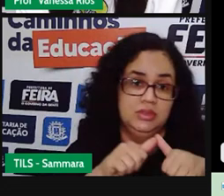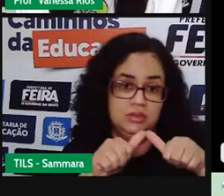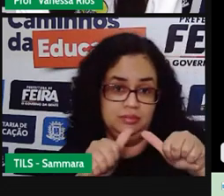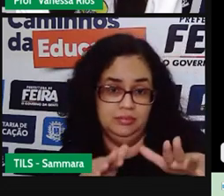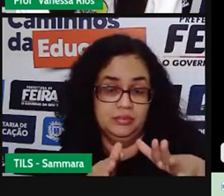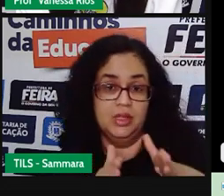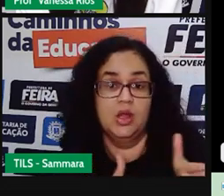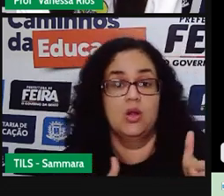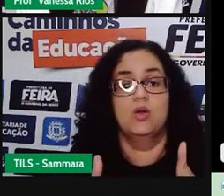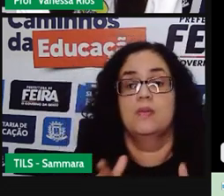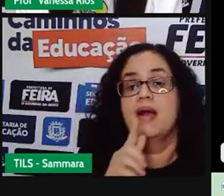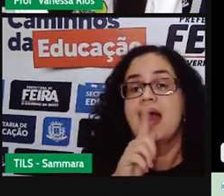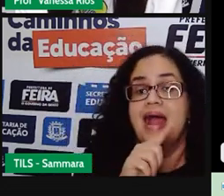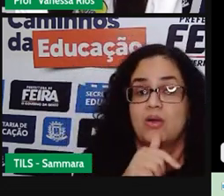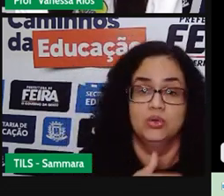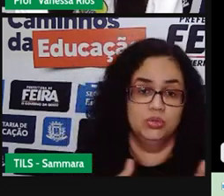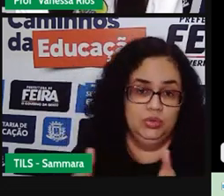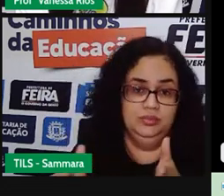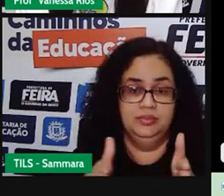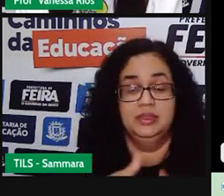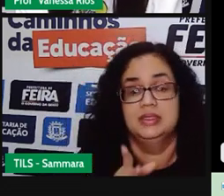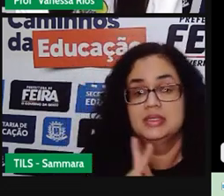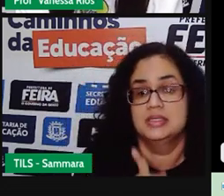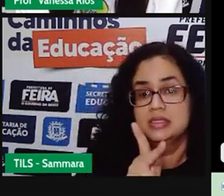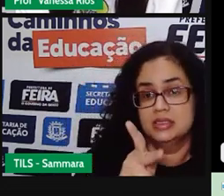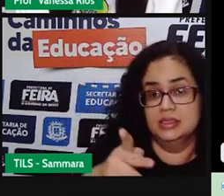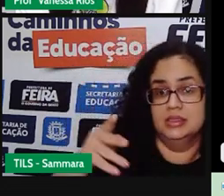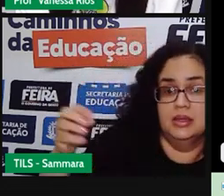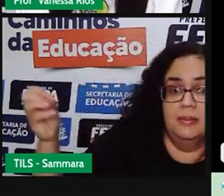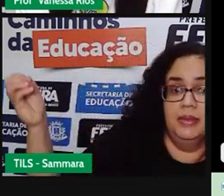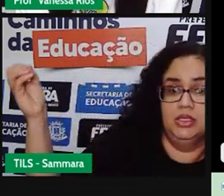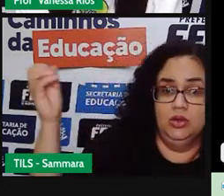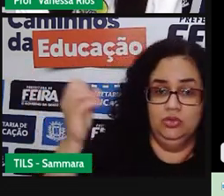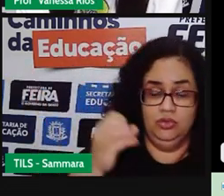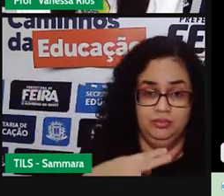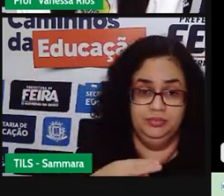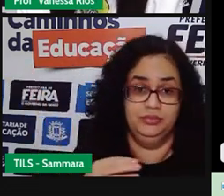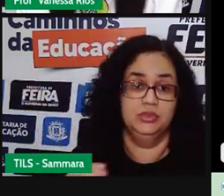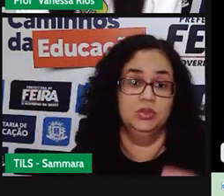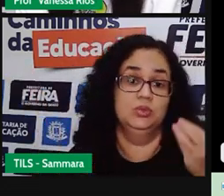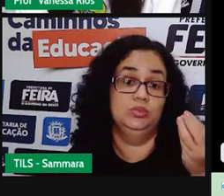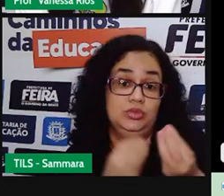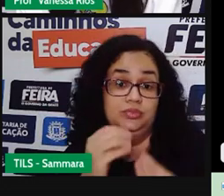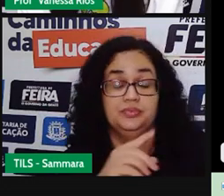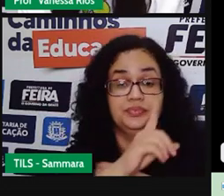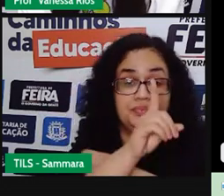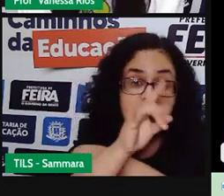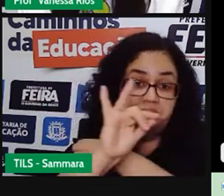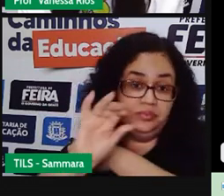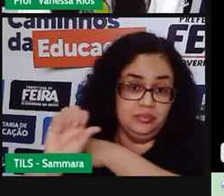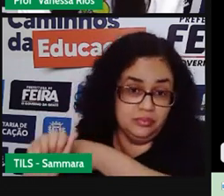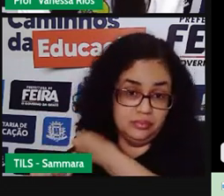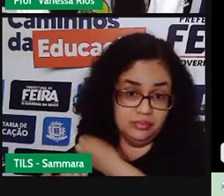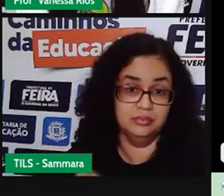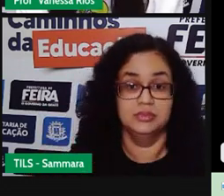nova. Como cada dia, que é sempre um novo dia. Vamos brincar de poesia?